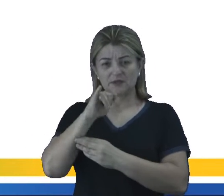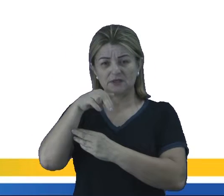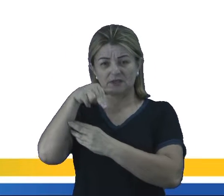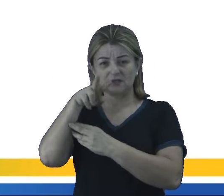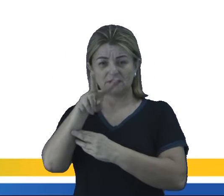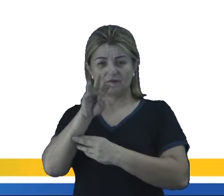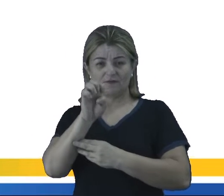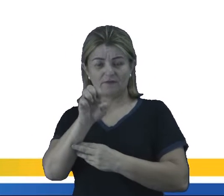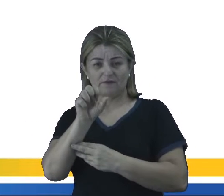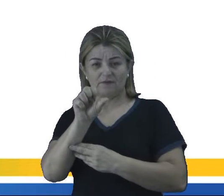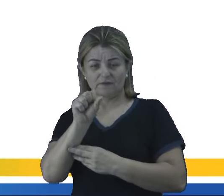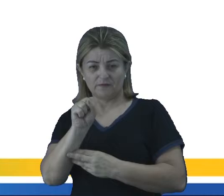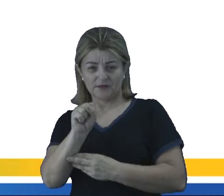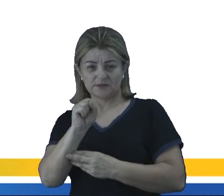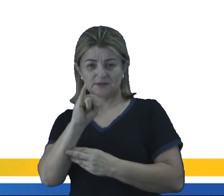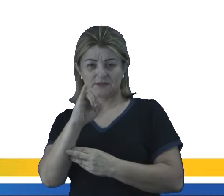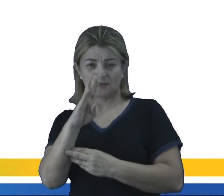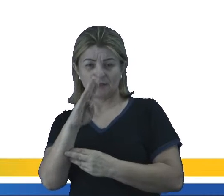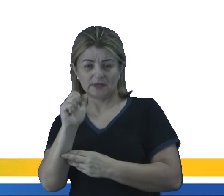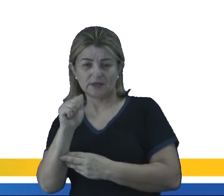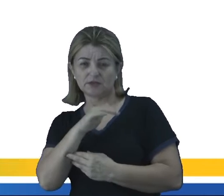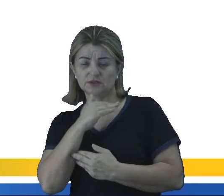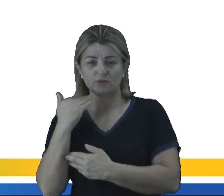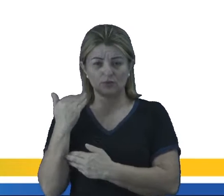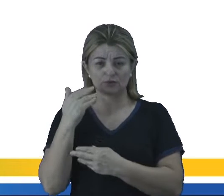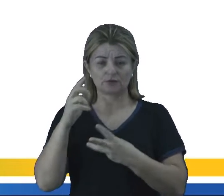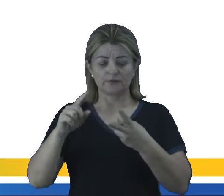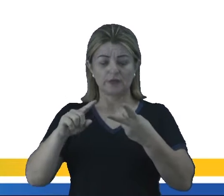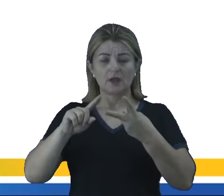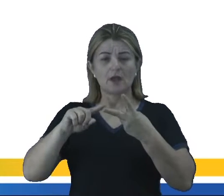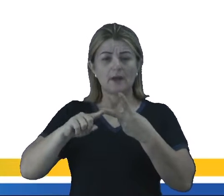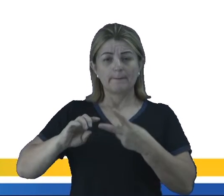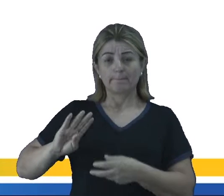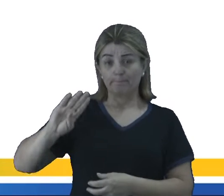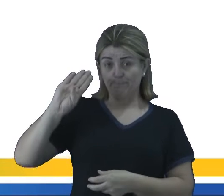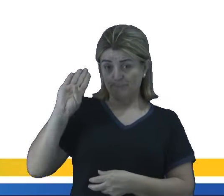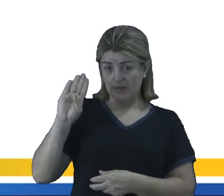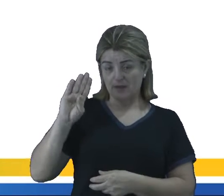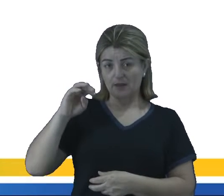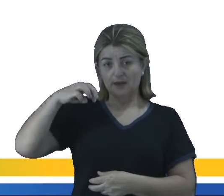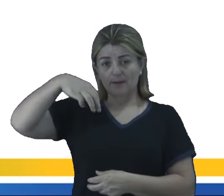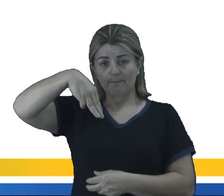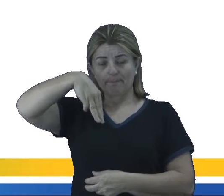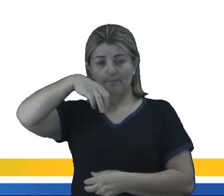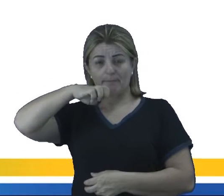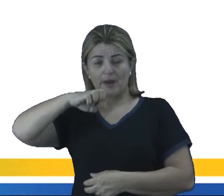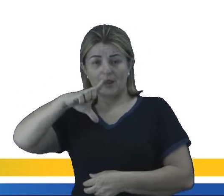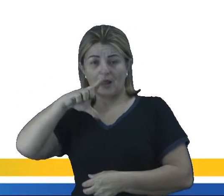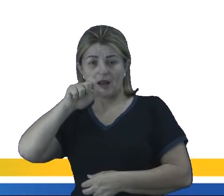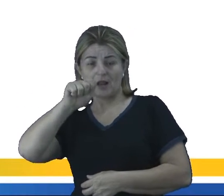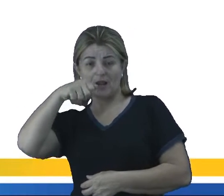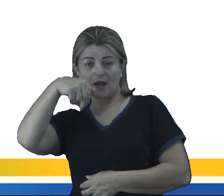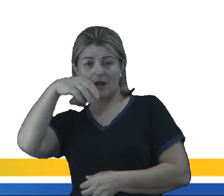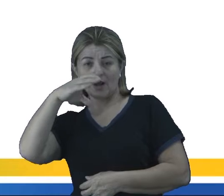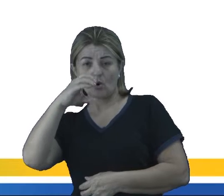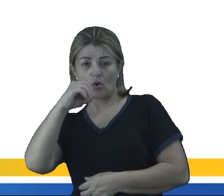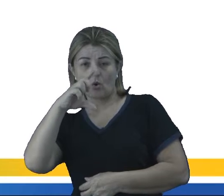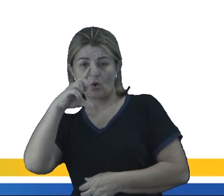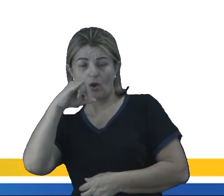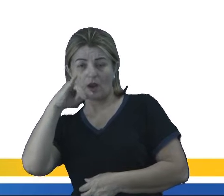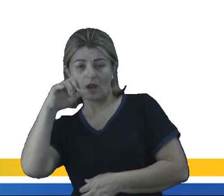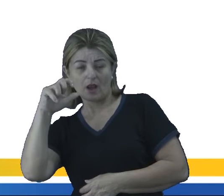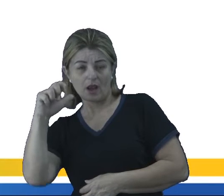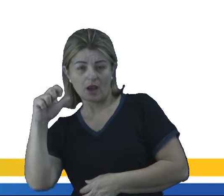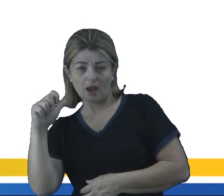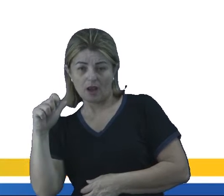Você a todo momento está lendo, você está lendo informações, você está lendo o meio em que você está inserido. Então você é um leitor. Só falta aí